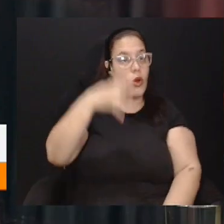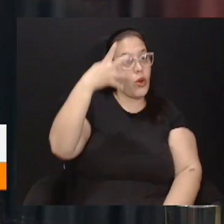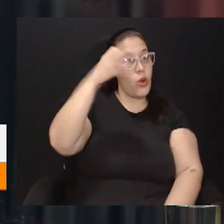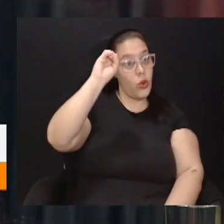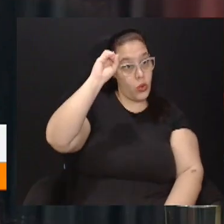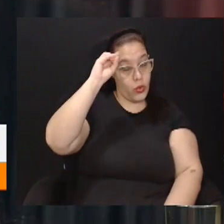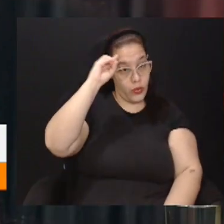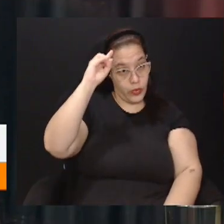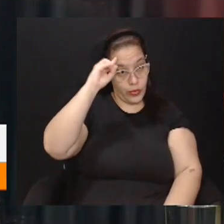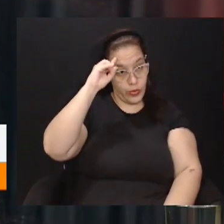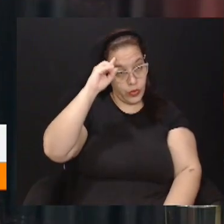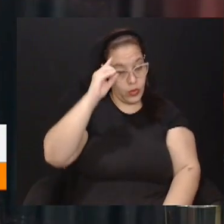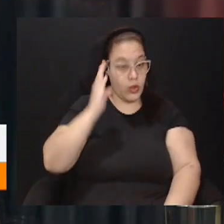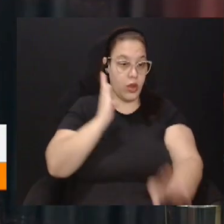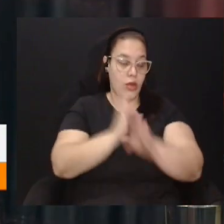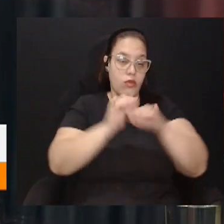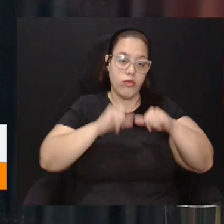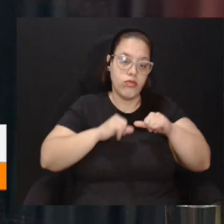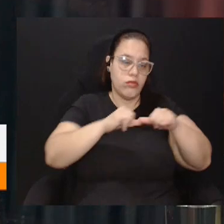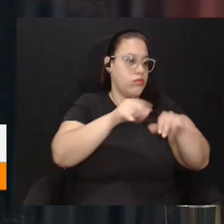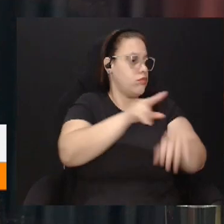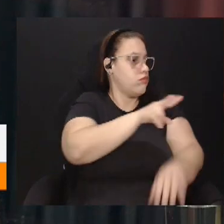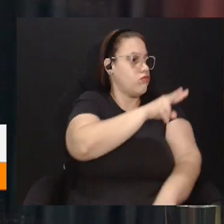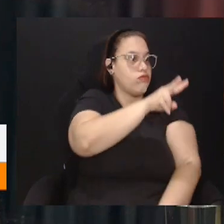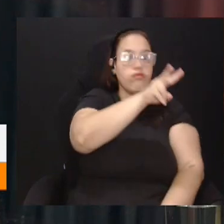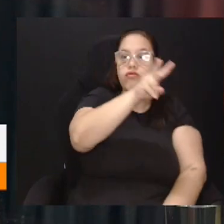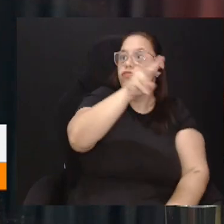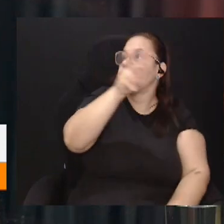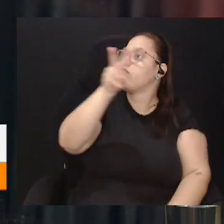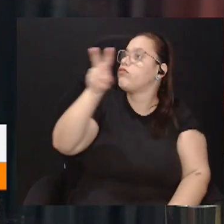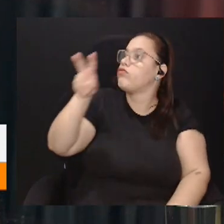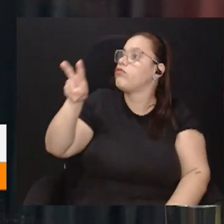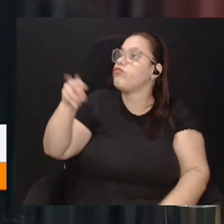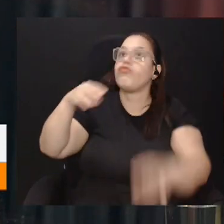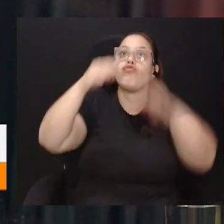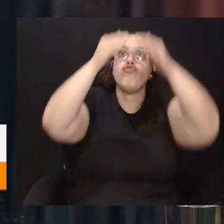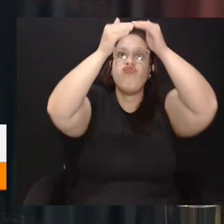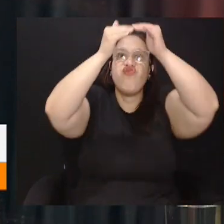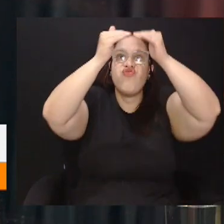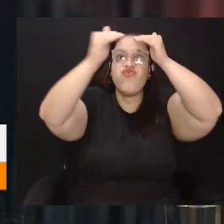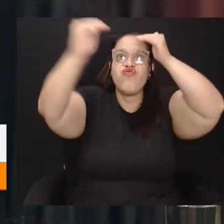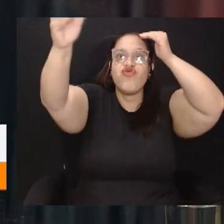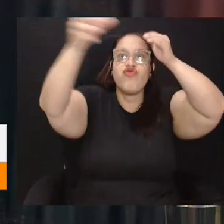nos supermercados e Exato. encontramos, né, aquelas parreiras todas